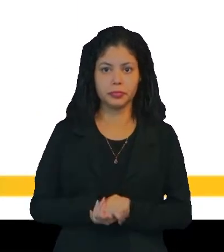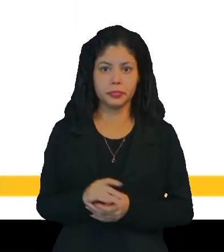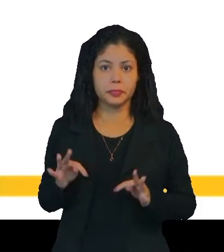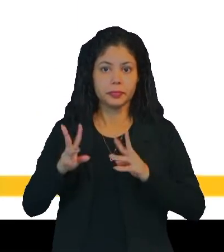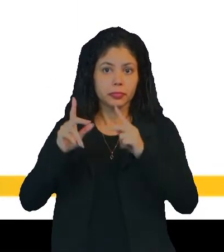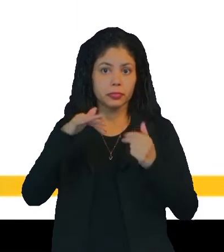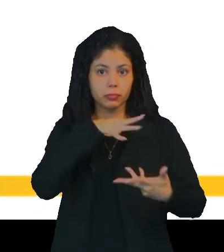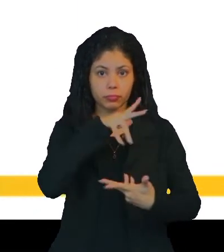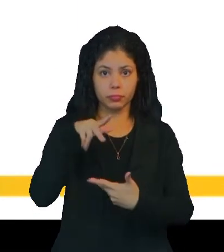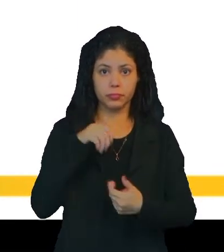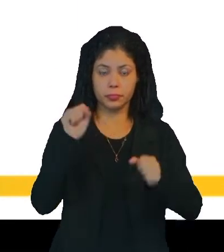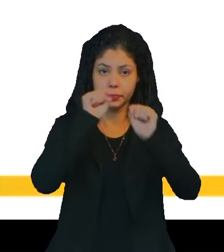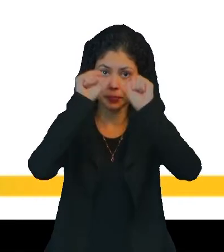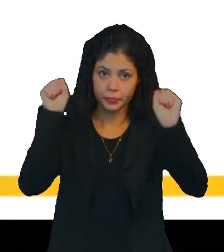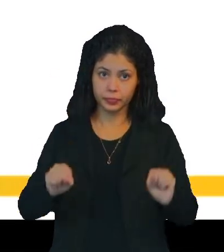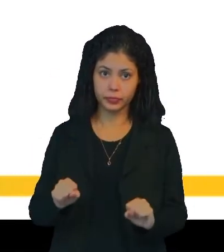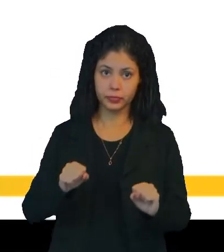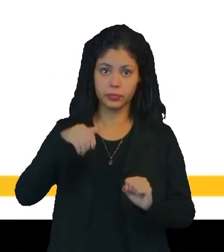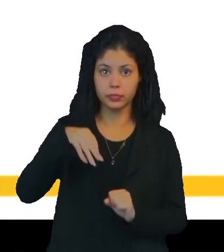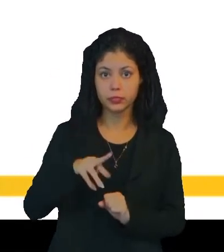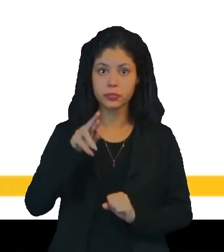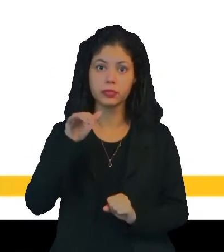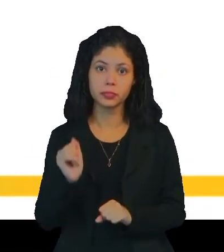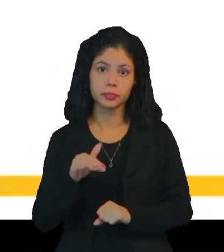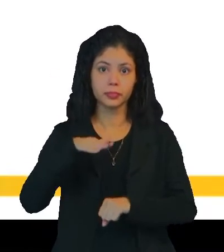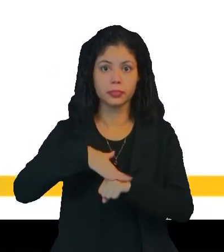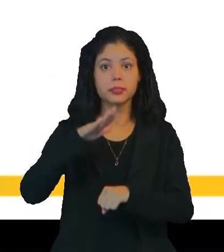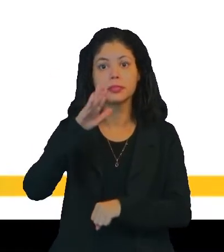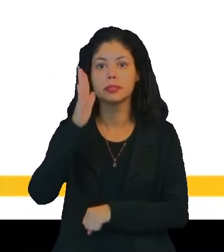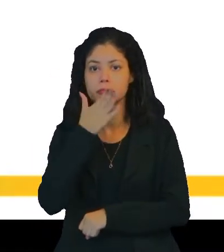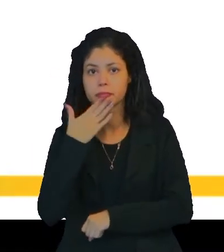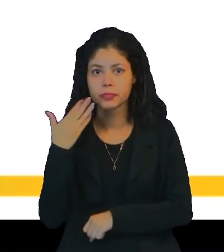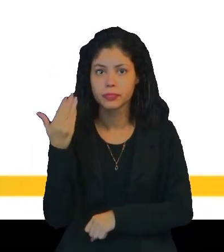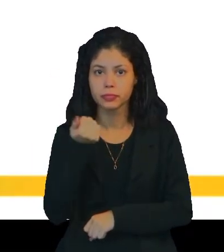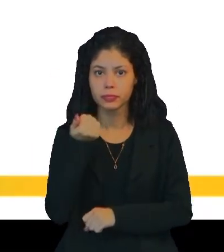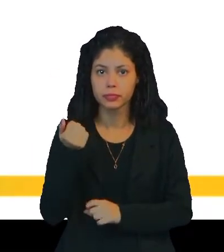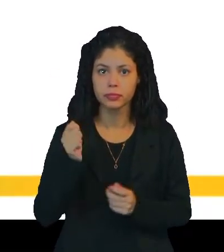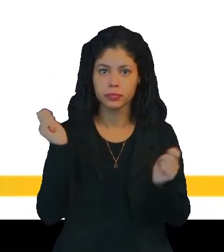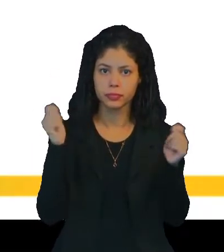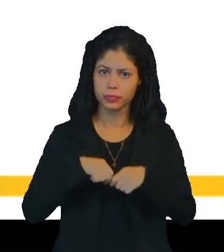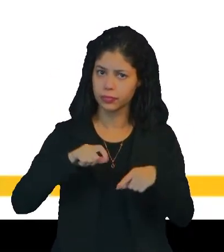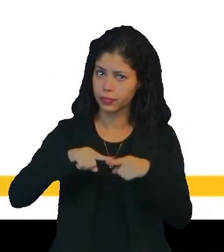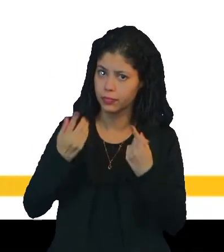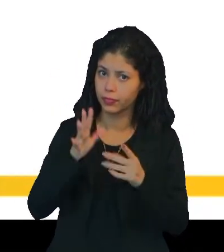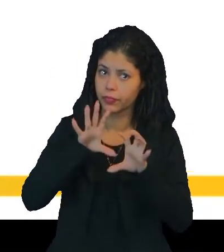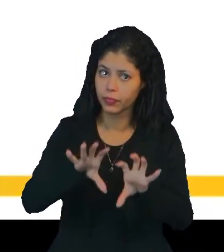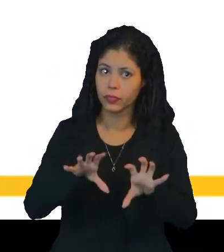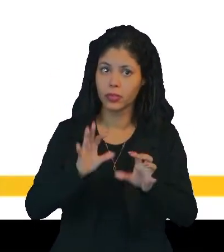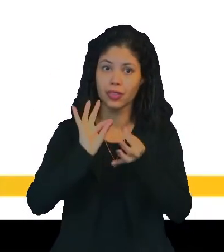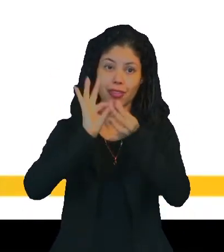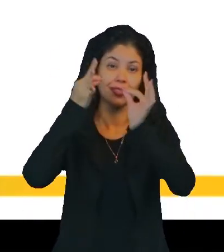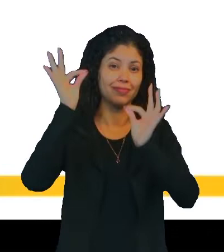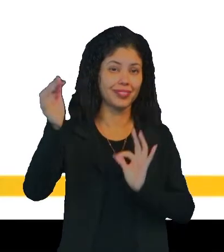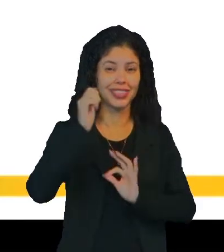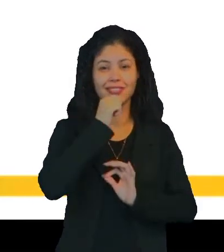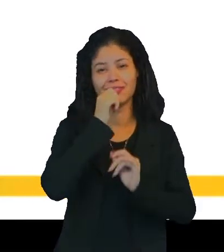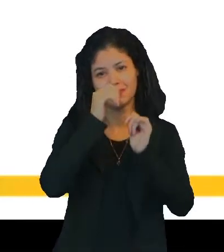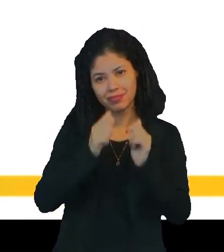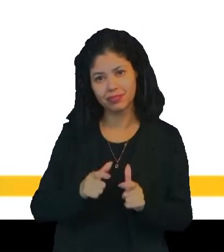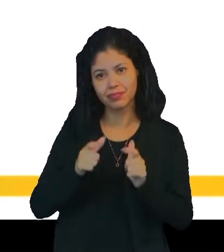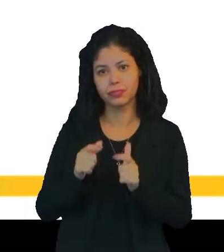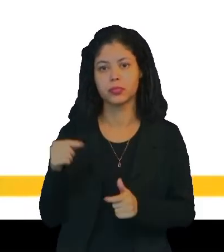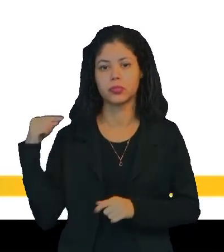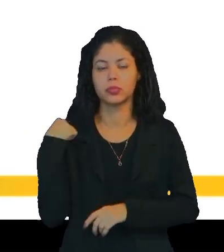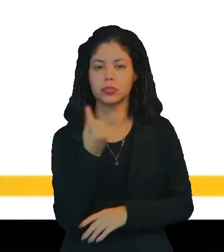De todos os planetas do Sistema Solar, Marte é o mais hospitaleiro, com certeza. Mas, mesmo assim, está longe de ser um bom ambiente para